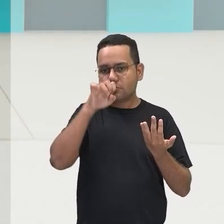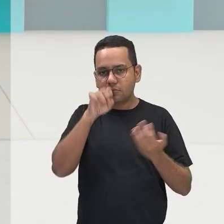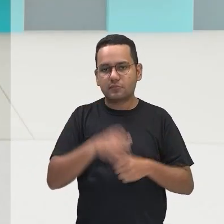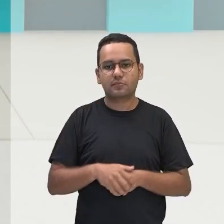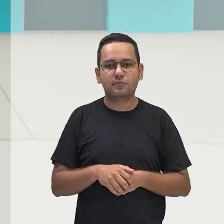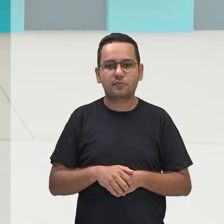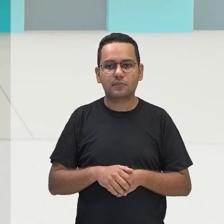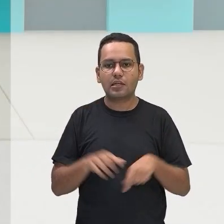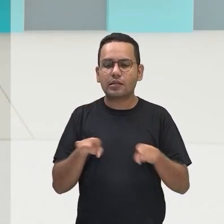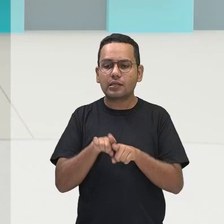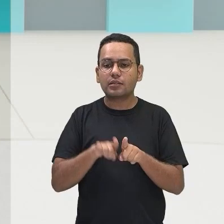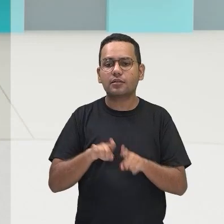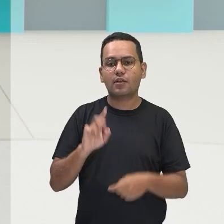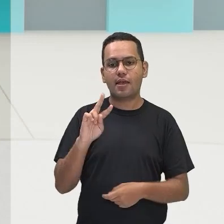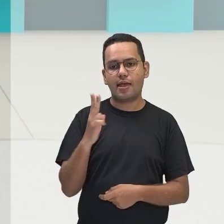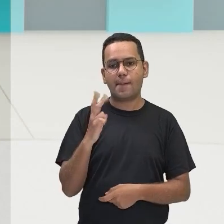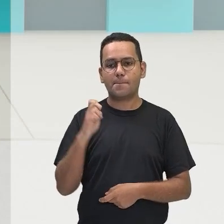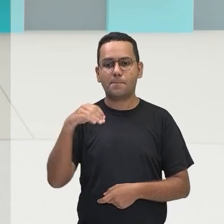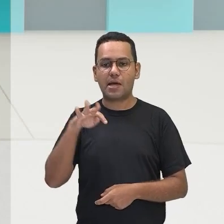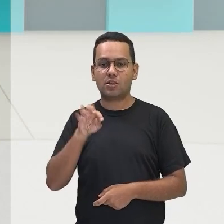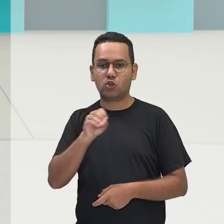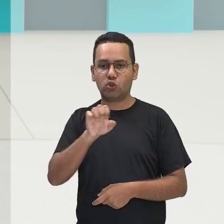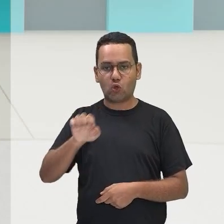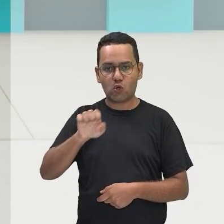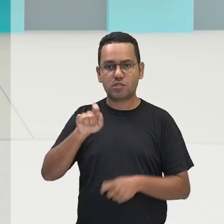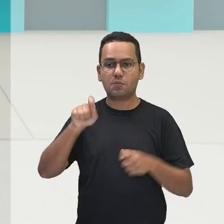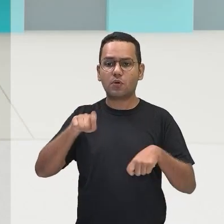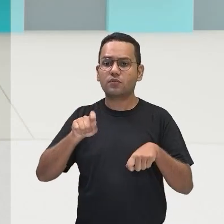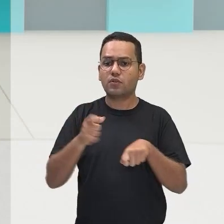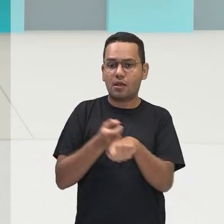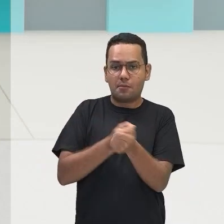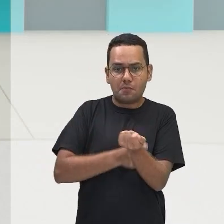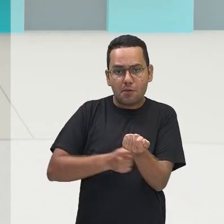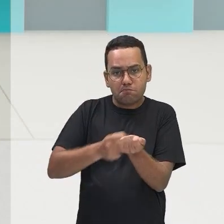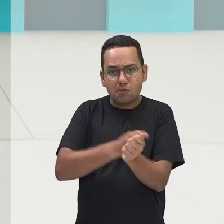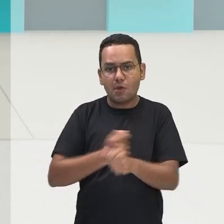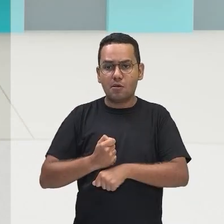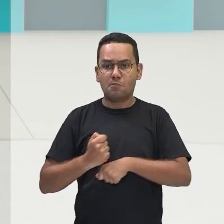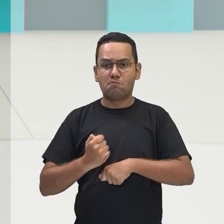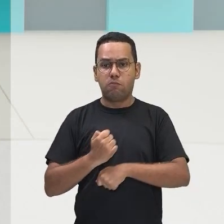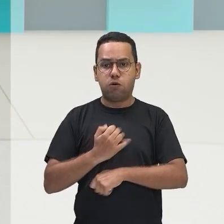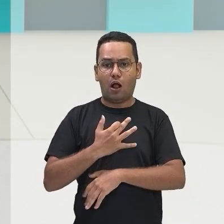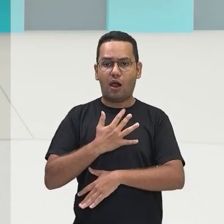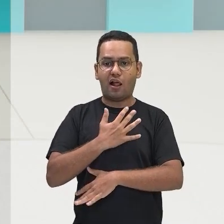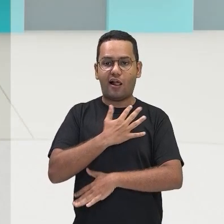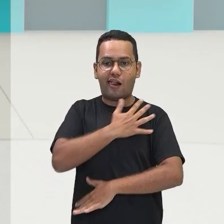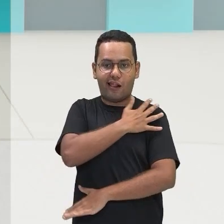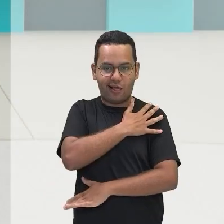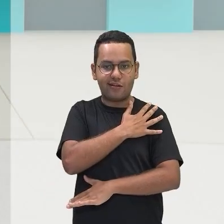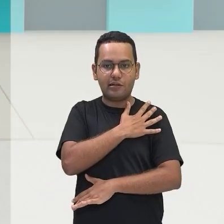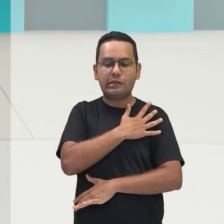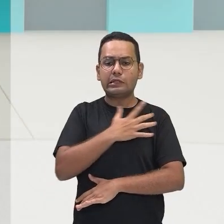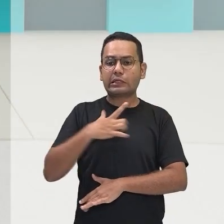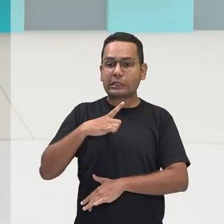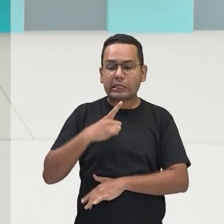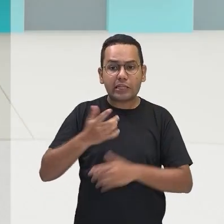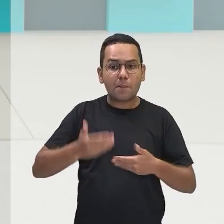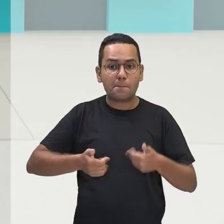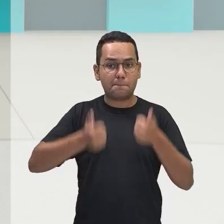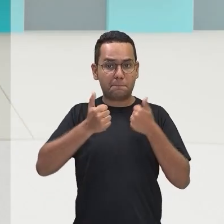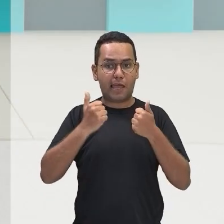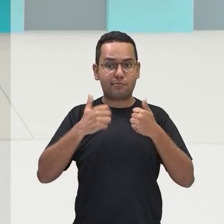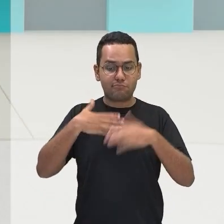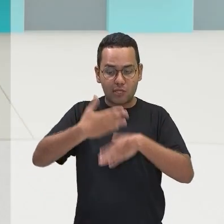de hematose, possibilitando a recirculação sanguínea e a manutenção do ciclo da vida.